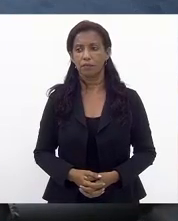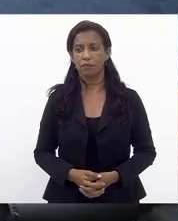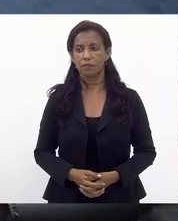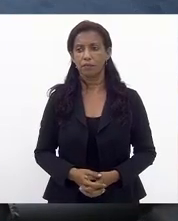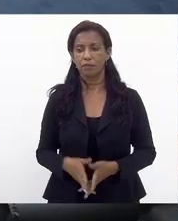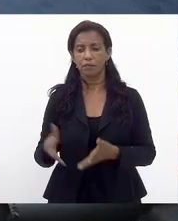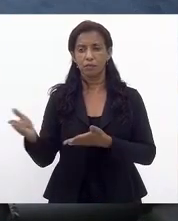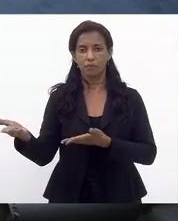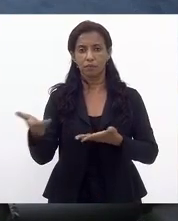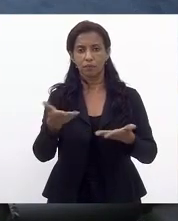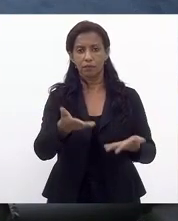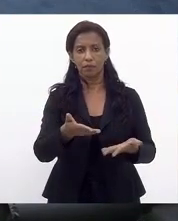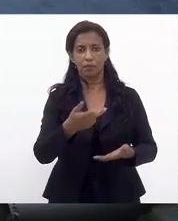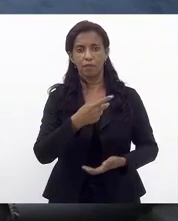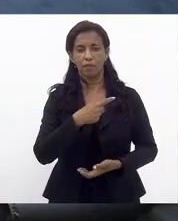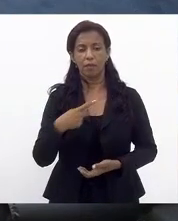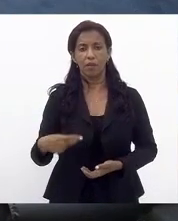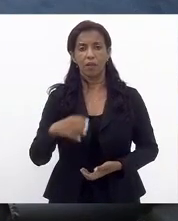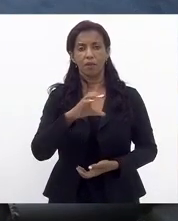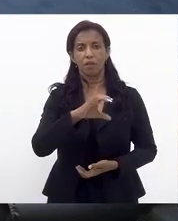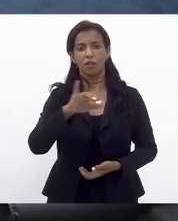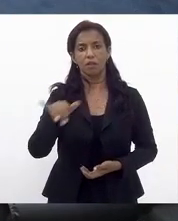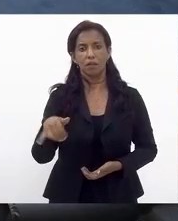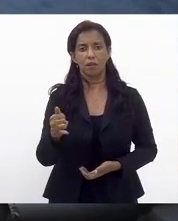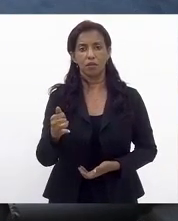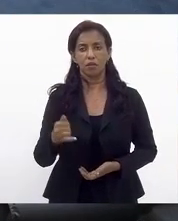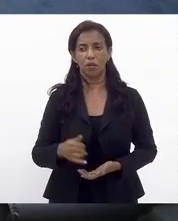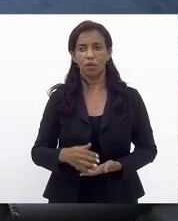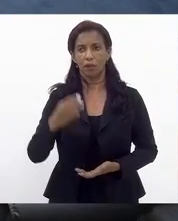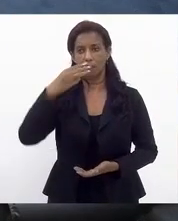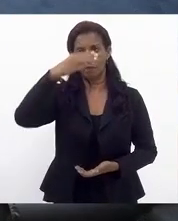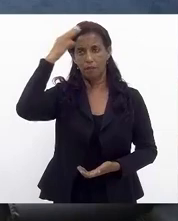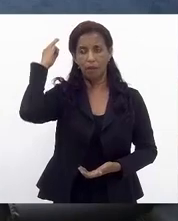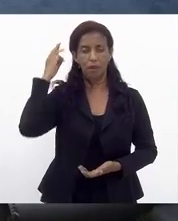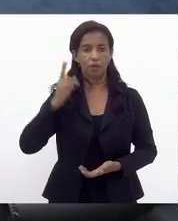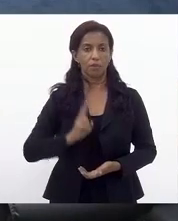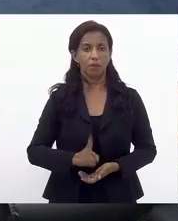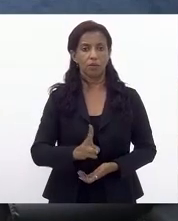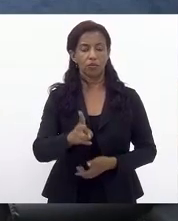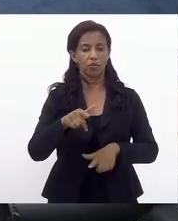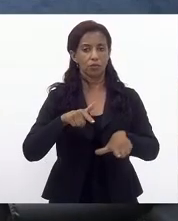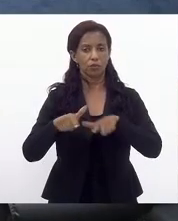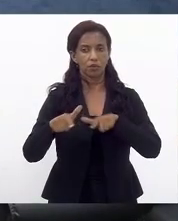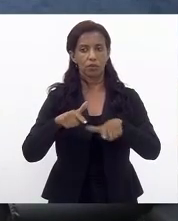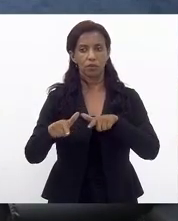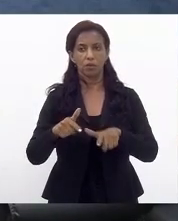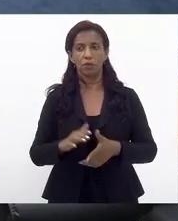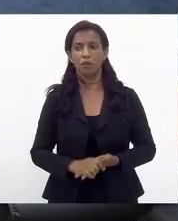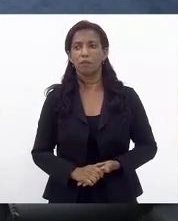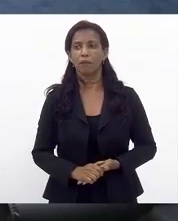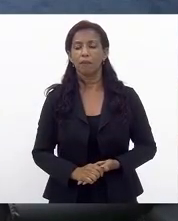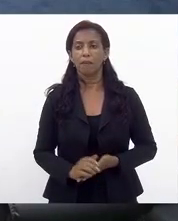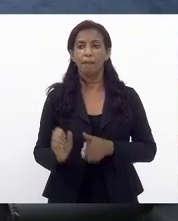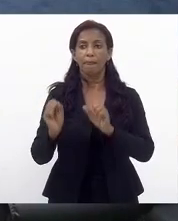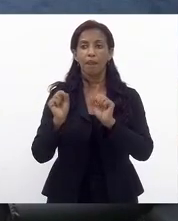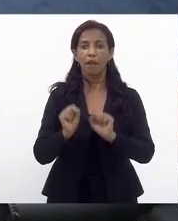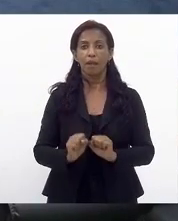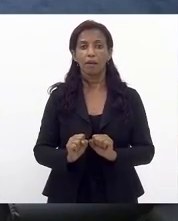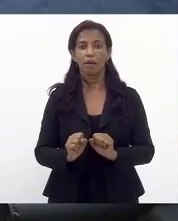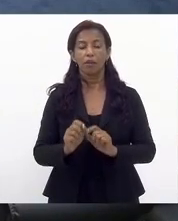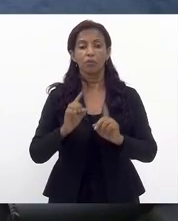a passar a palavra agora para o presidente da ccj Deputado Márcio Pacheco para dar continuidade dos trabalhos para que possamos